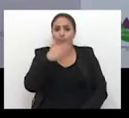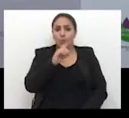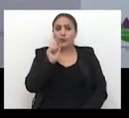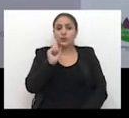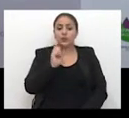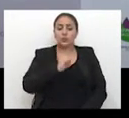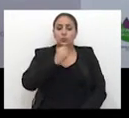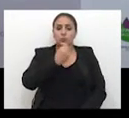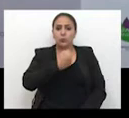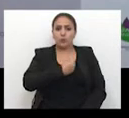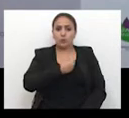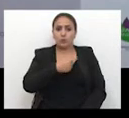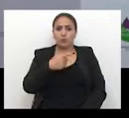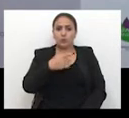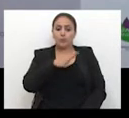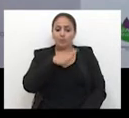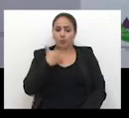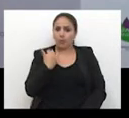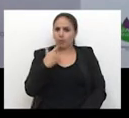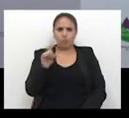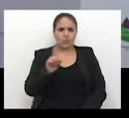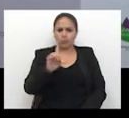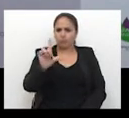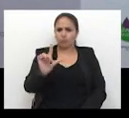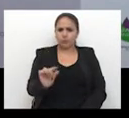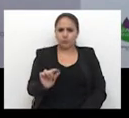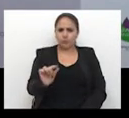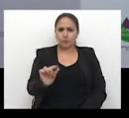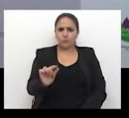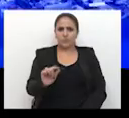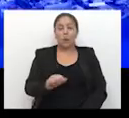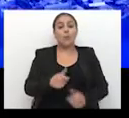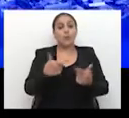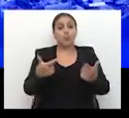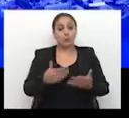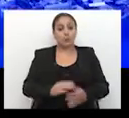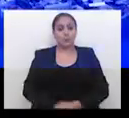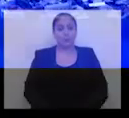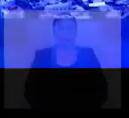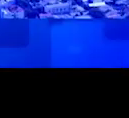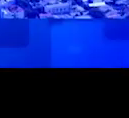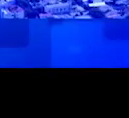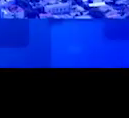número de homicídios não diminuiu pelo contrário aumentou muito